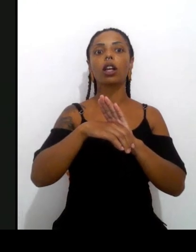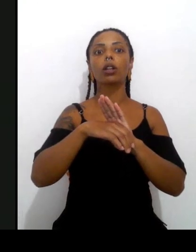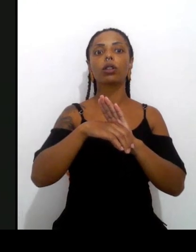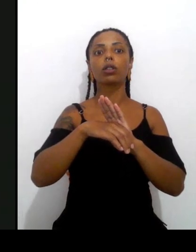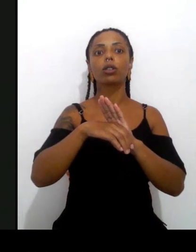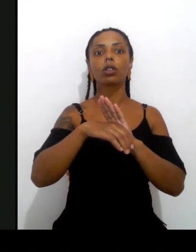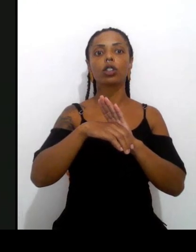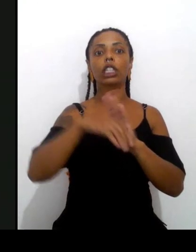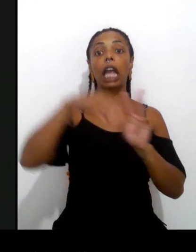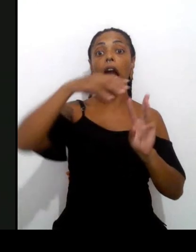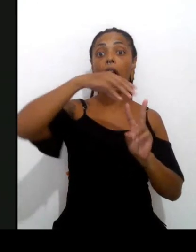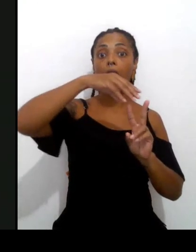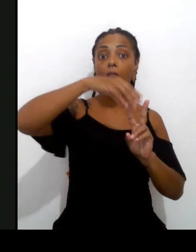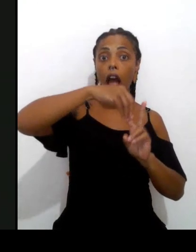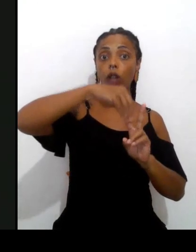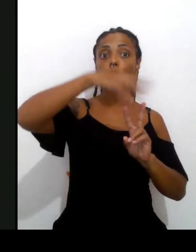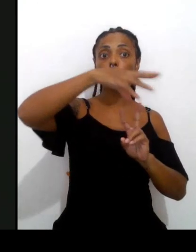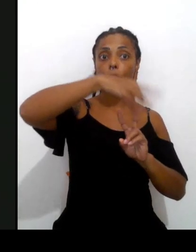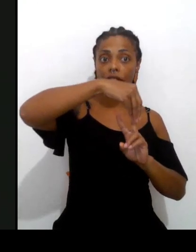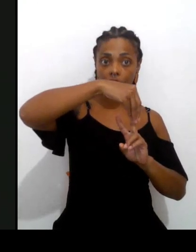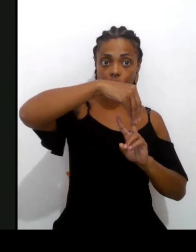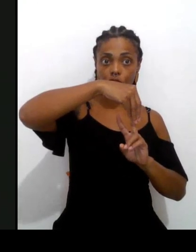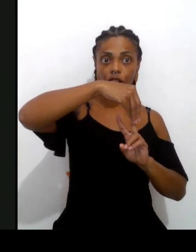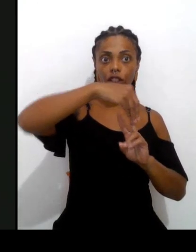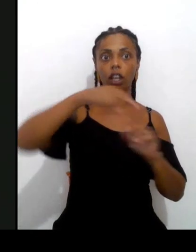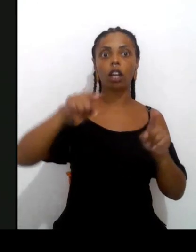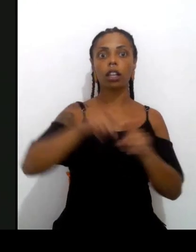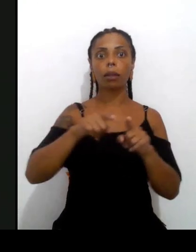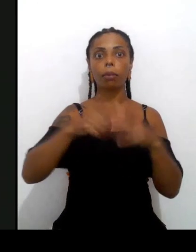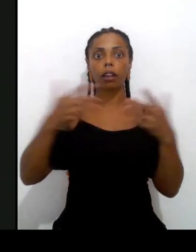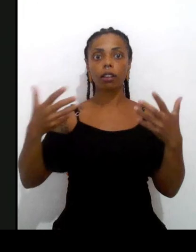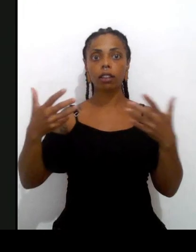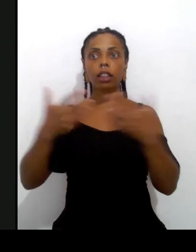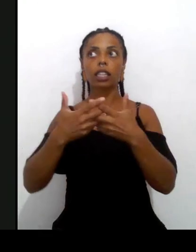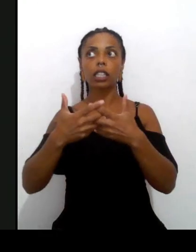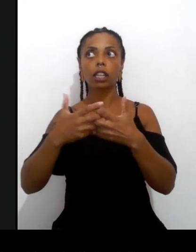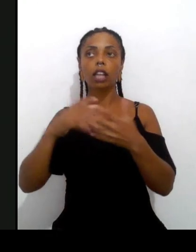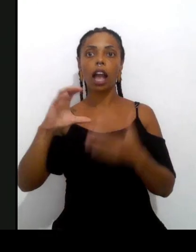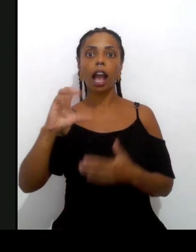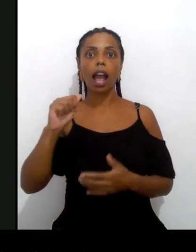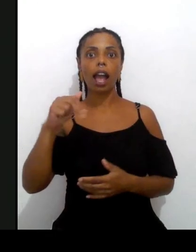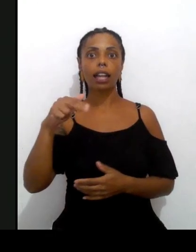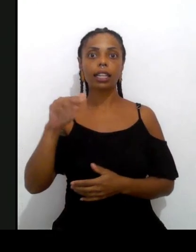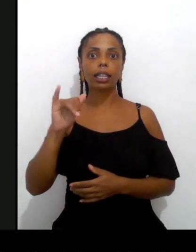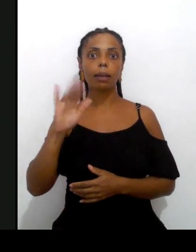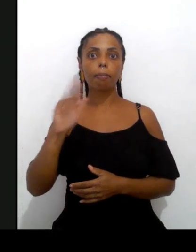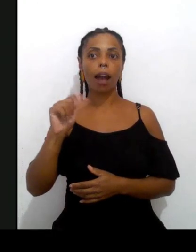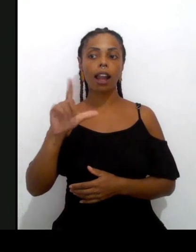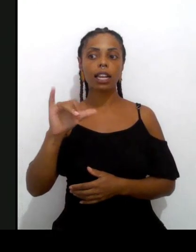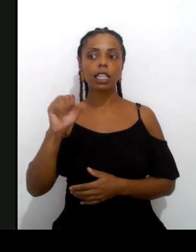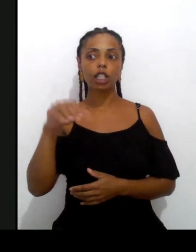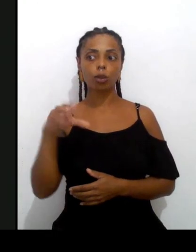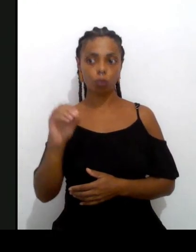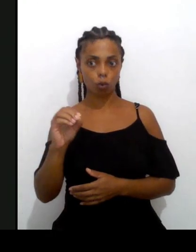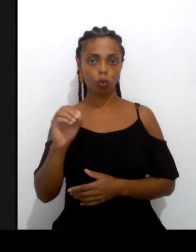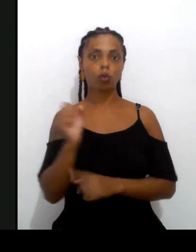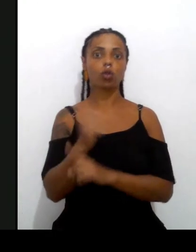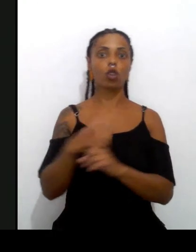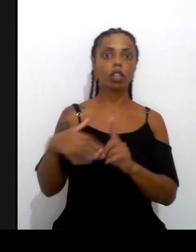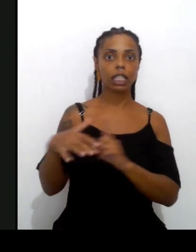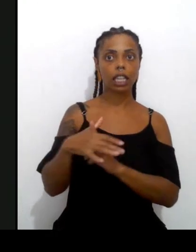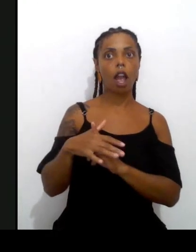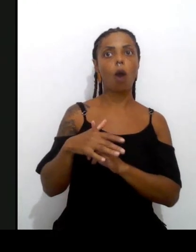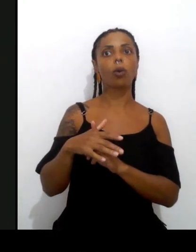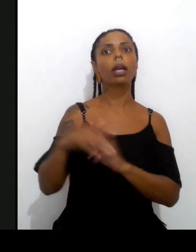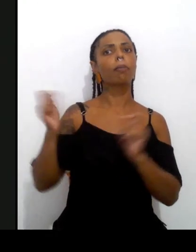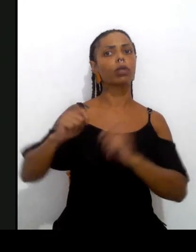antropofagia em sua intersecção com canibalismo social e nas suas diversas possibilidades